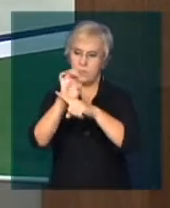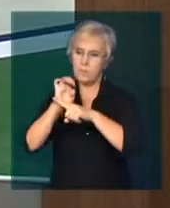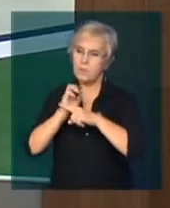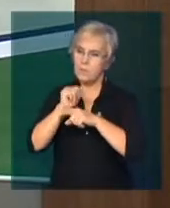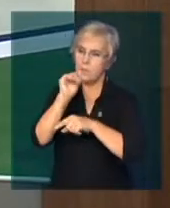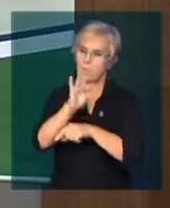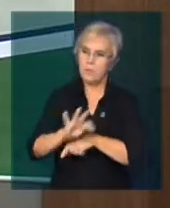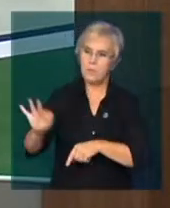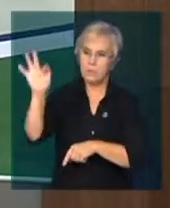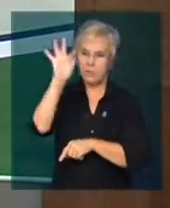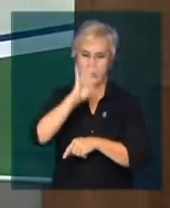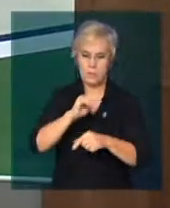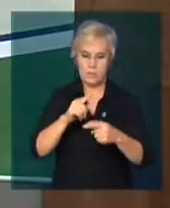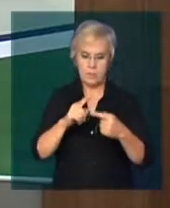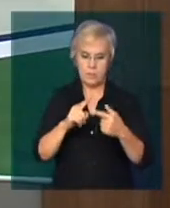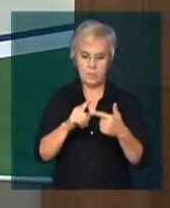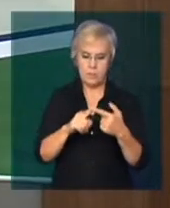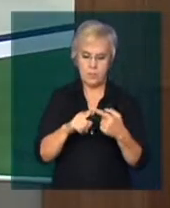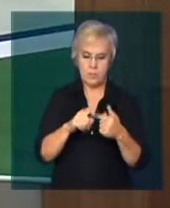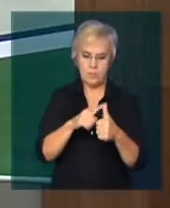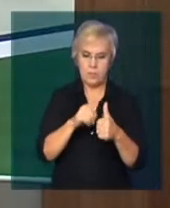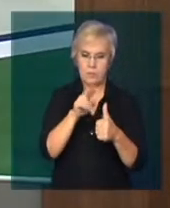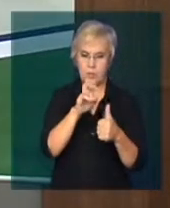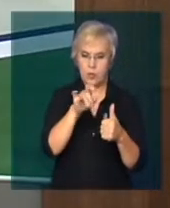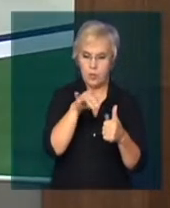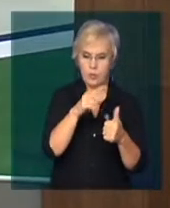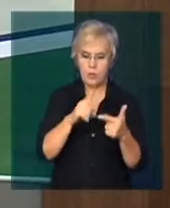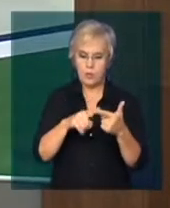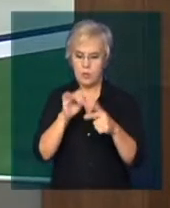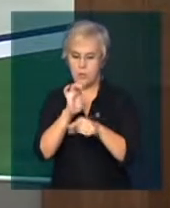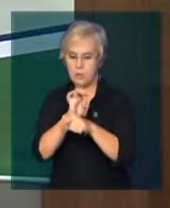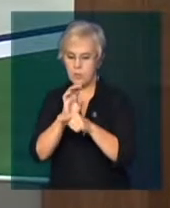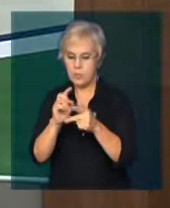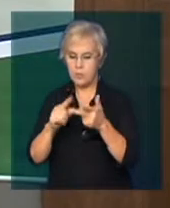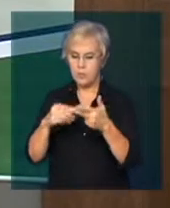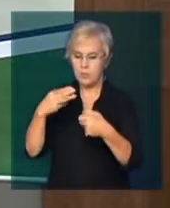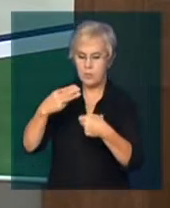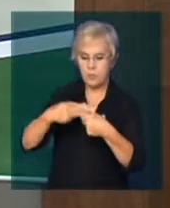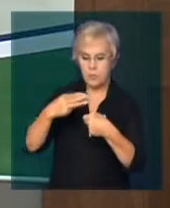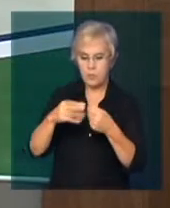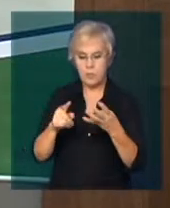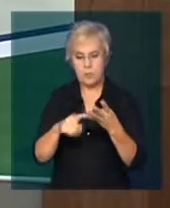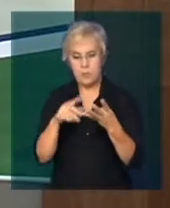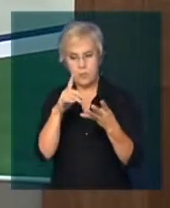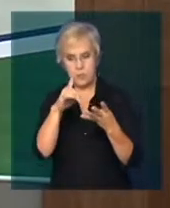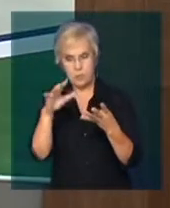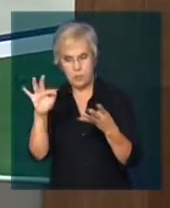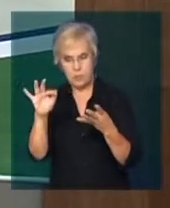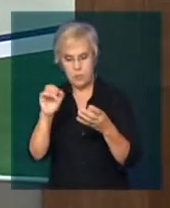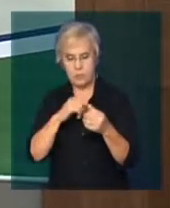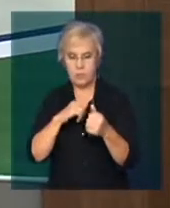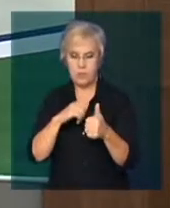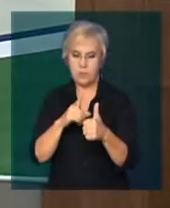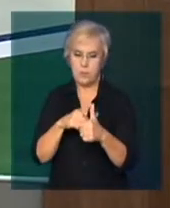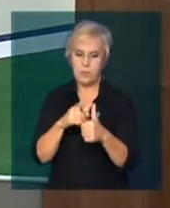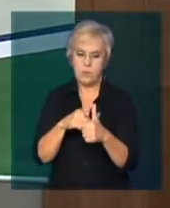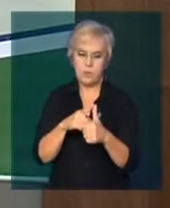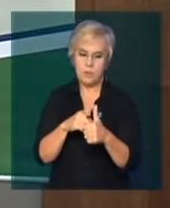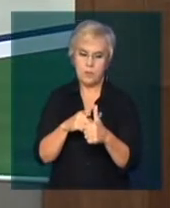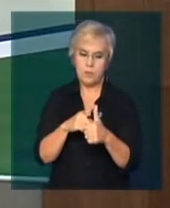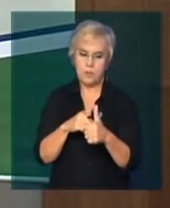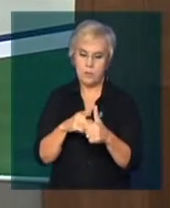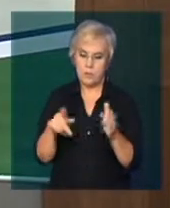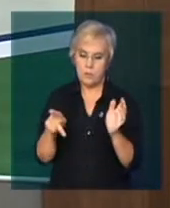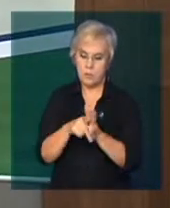a União, os estados, os municípios, o Distrito Federal, que determina, primeiro, respeito à